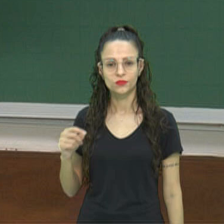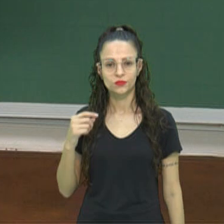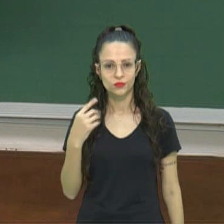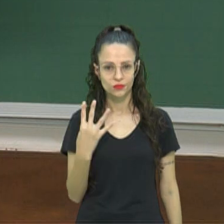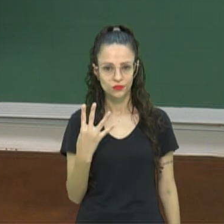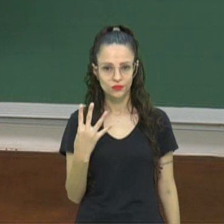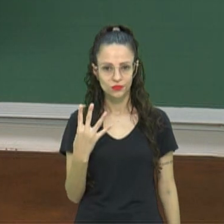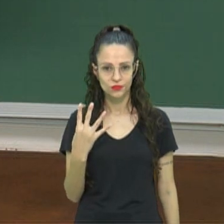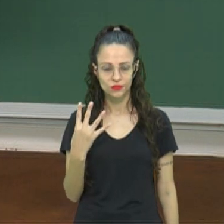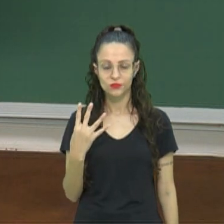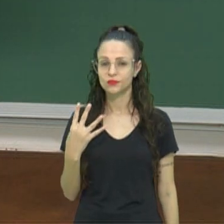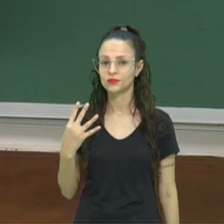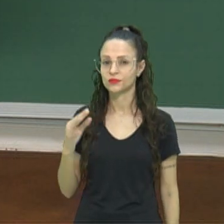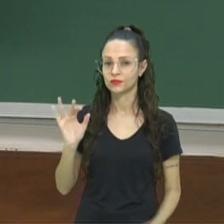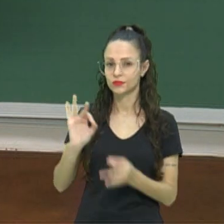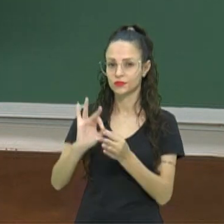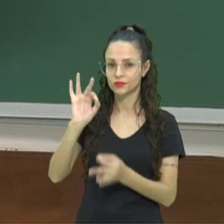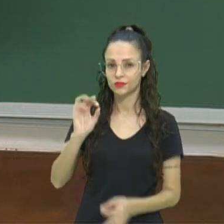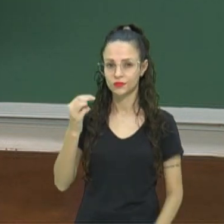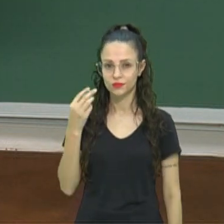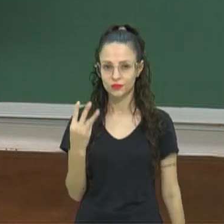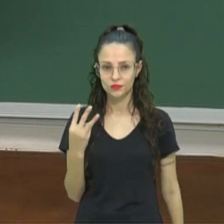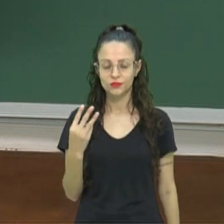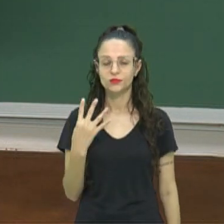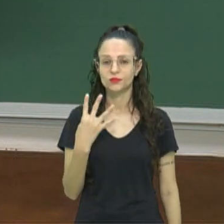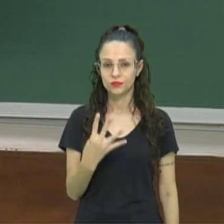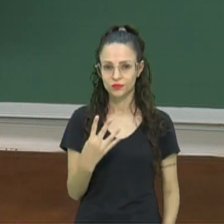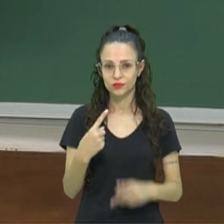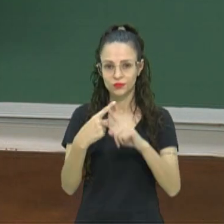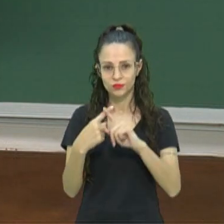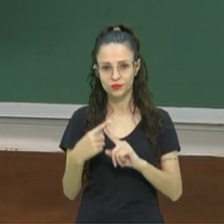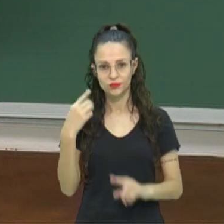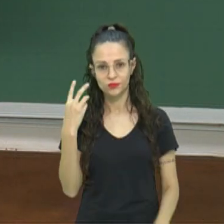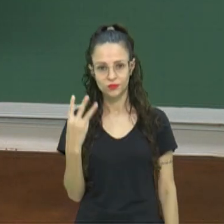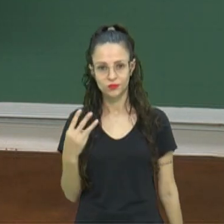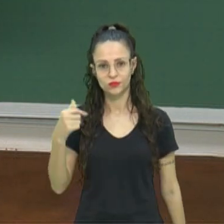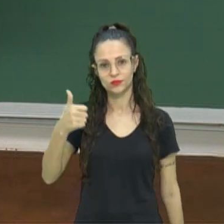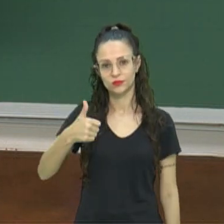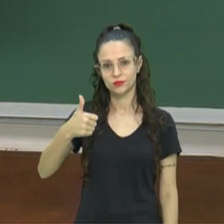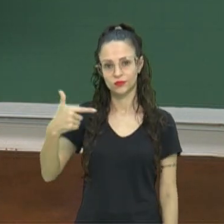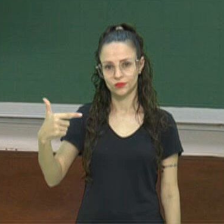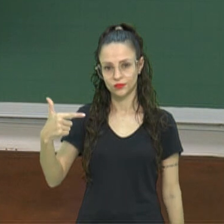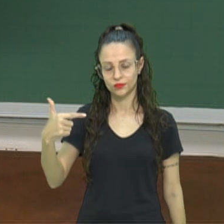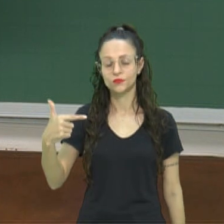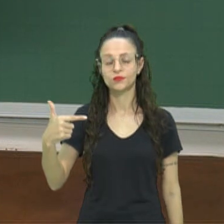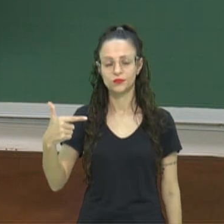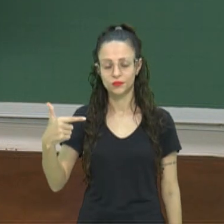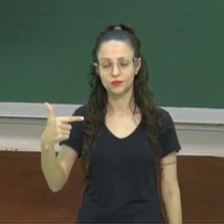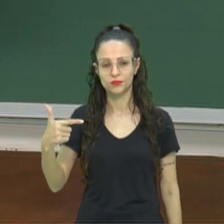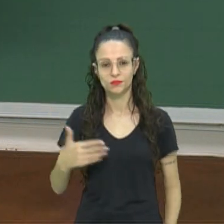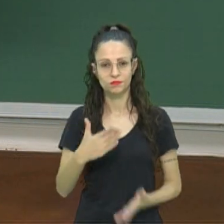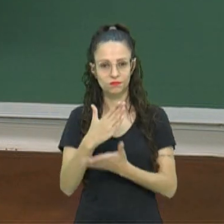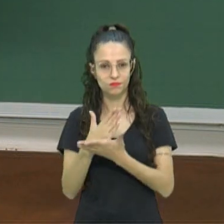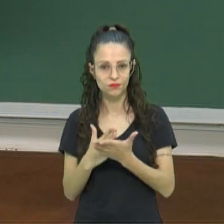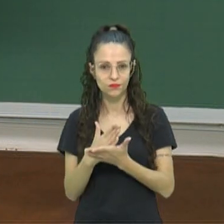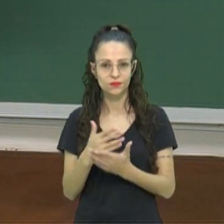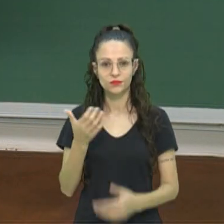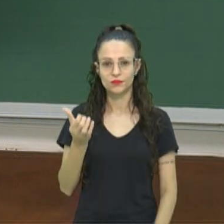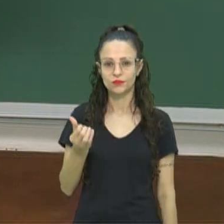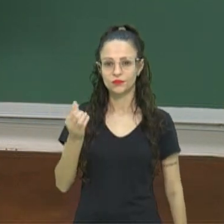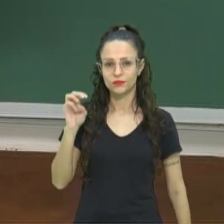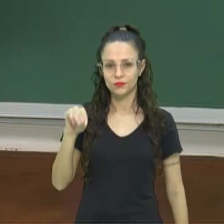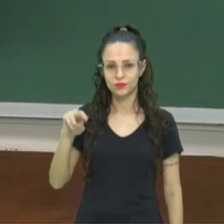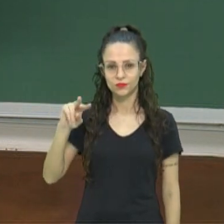e daí a altura é 3, ok? Então, 4 vezes 3, 12. Metade de 12, 6